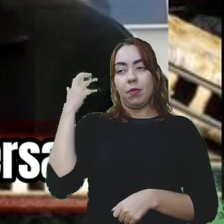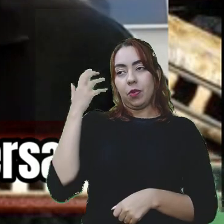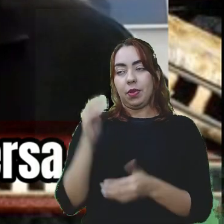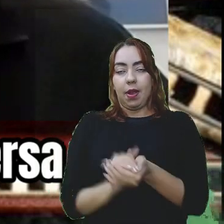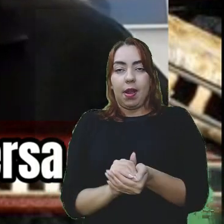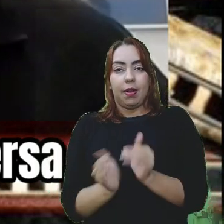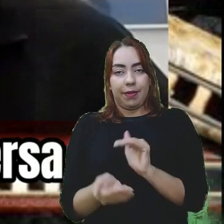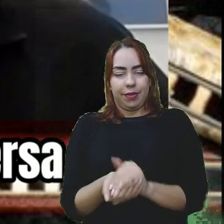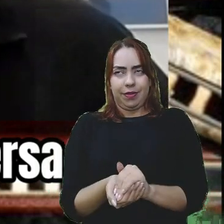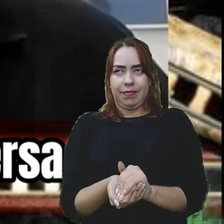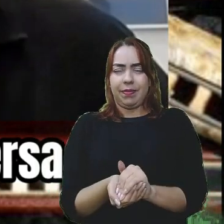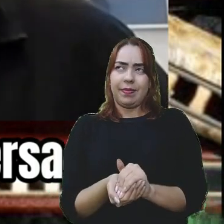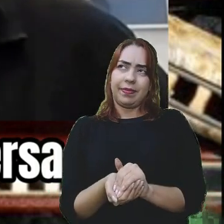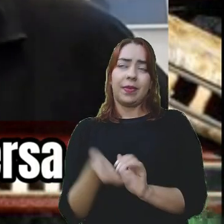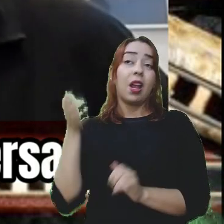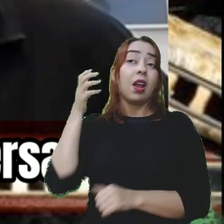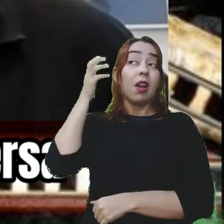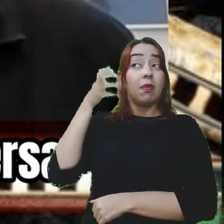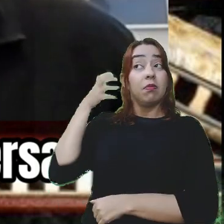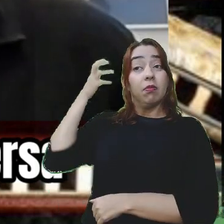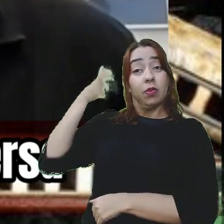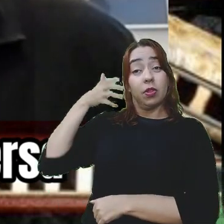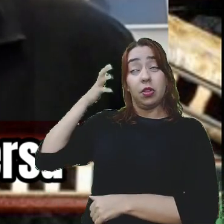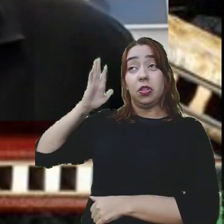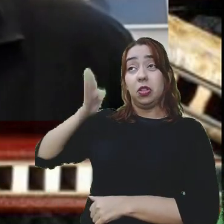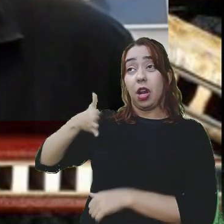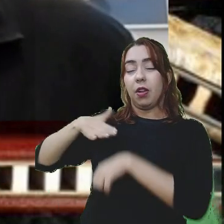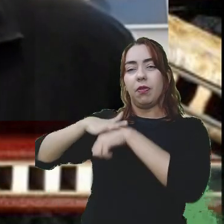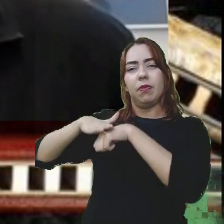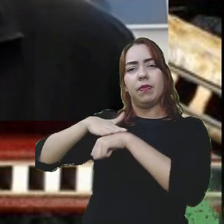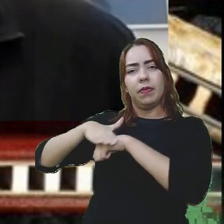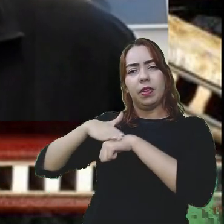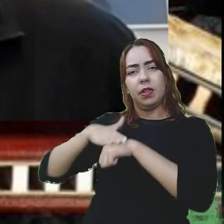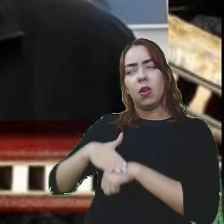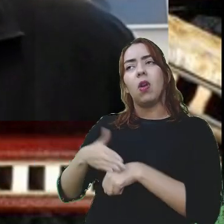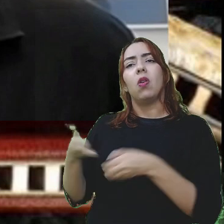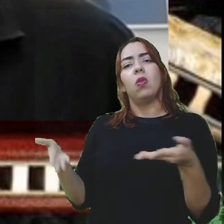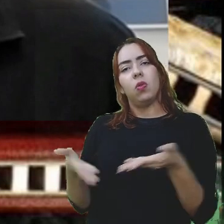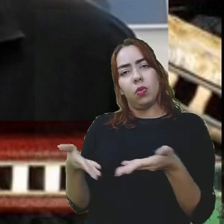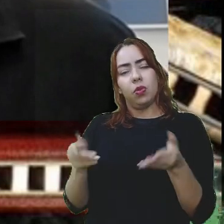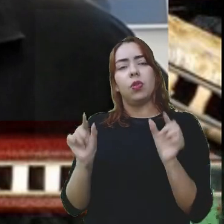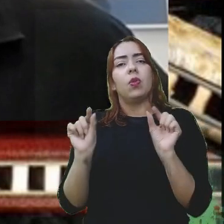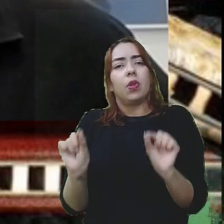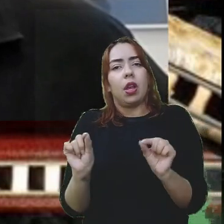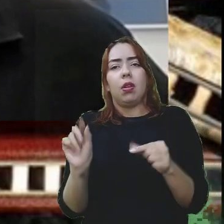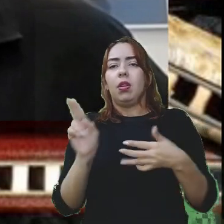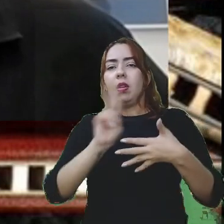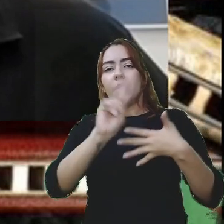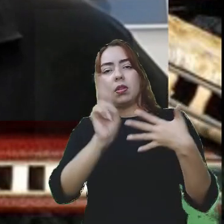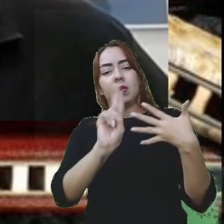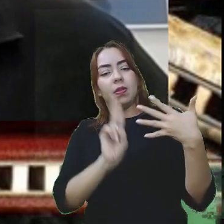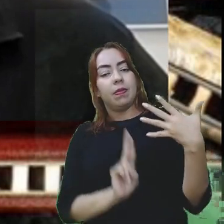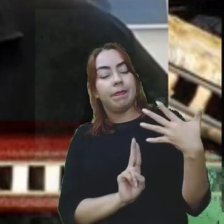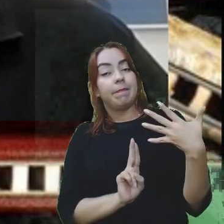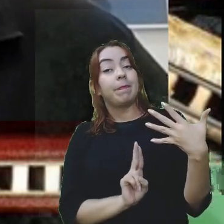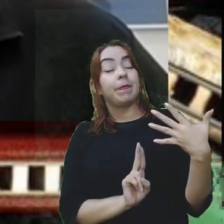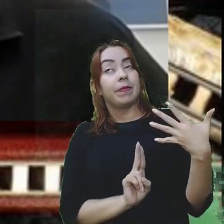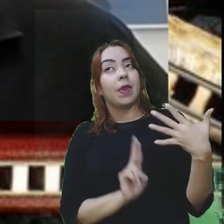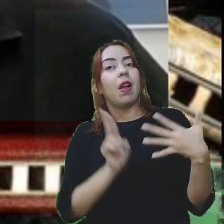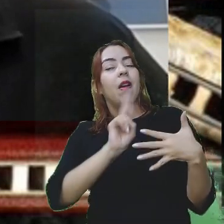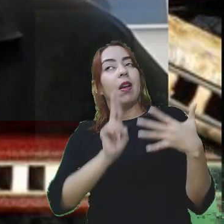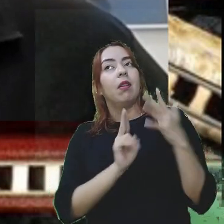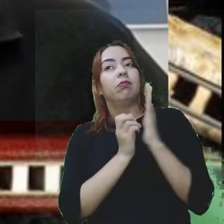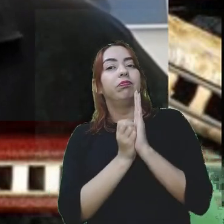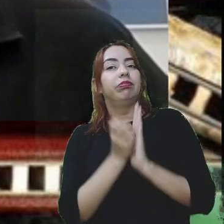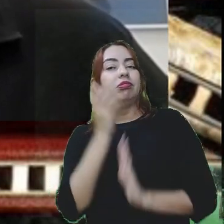A gente, agora, ao longo da nossa conversa, fez referência a vários nomes, ao Jefferson, ao Maurício,